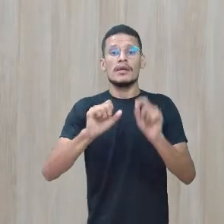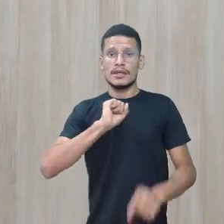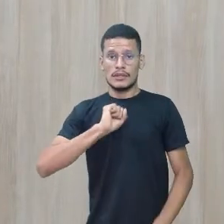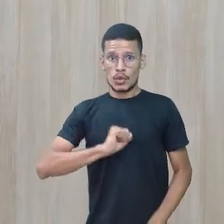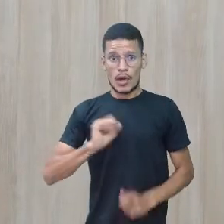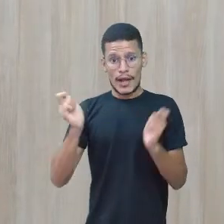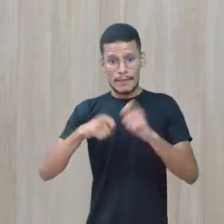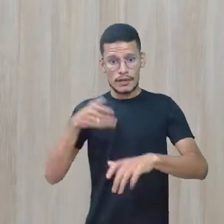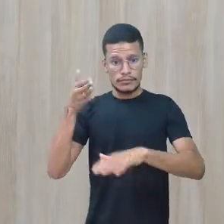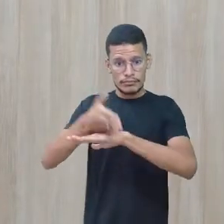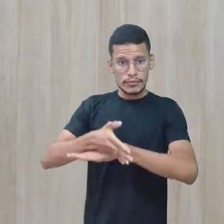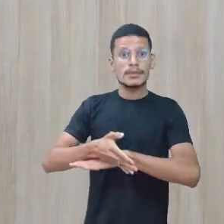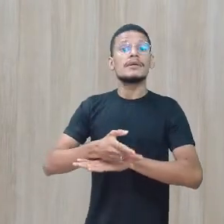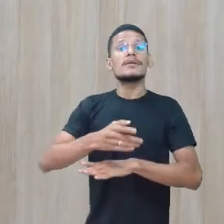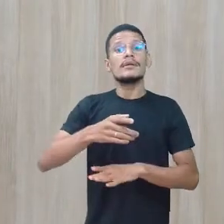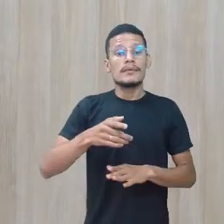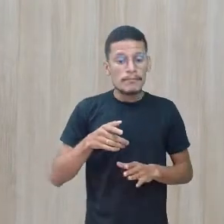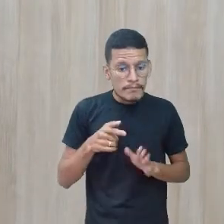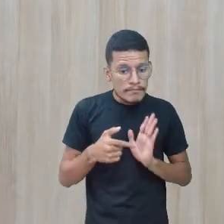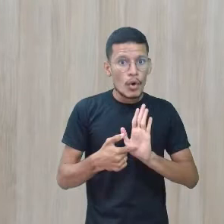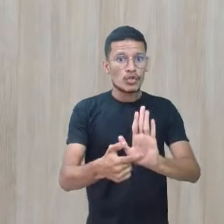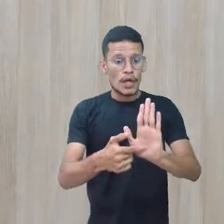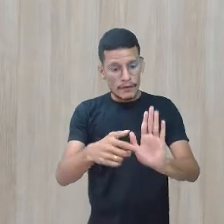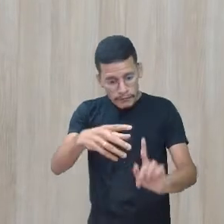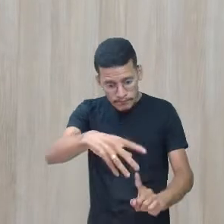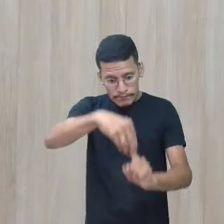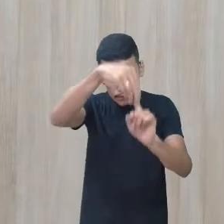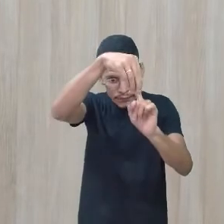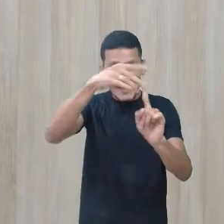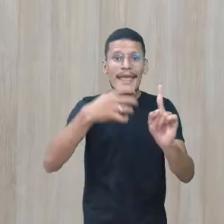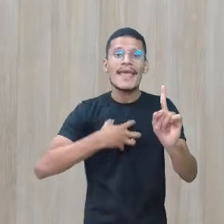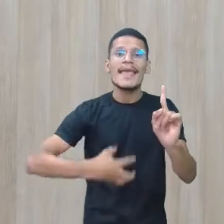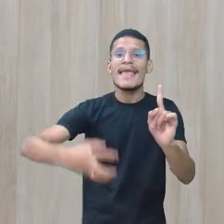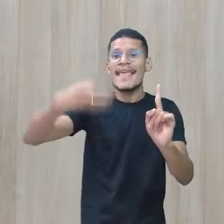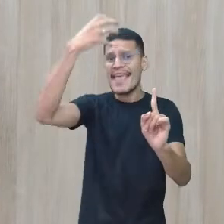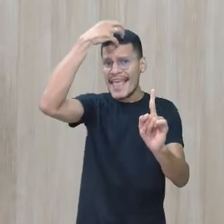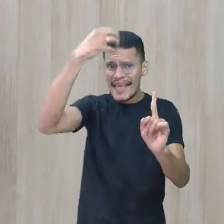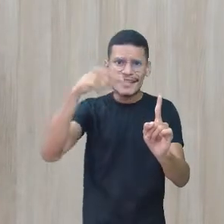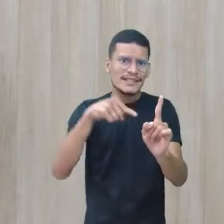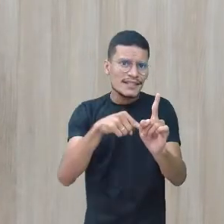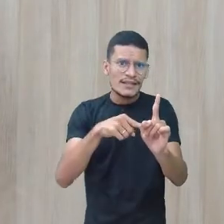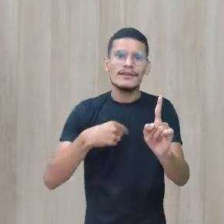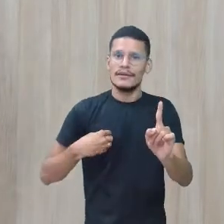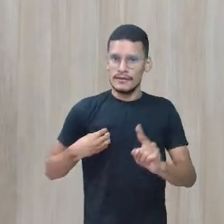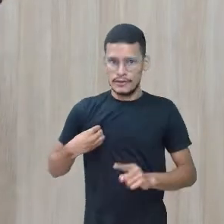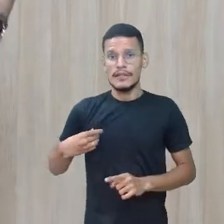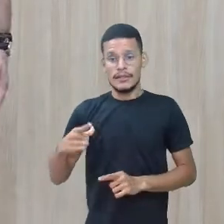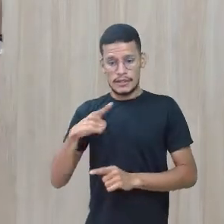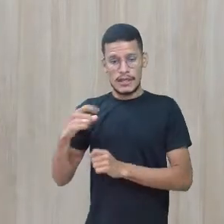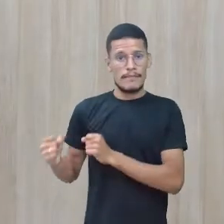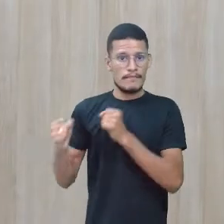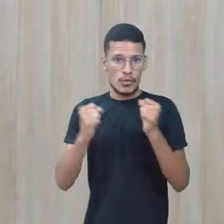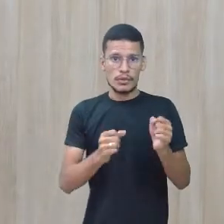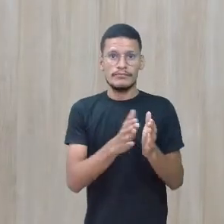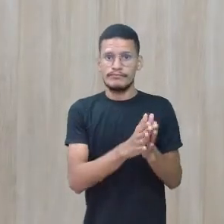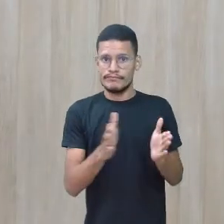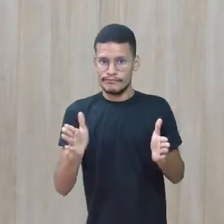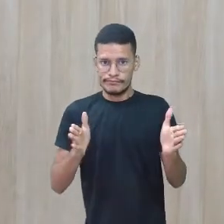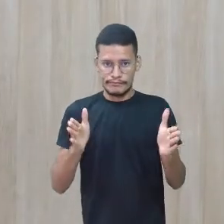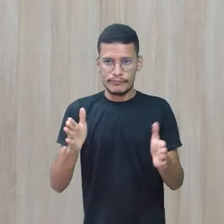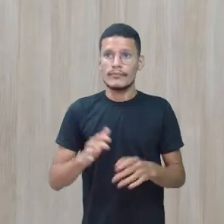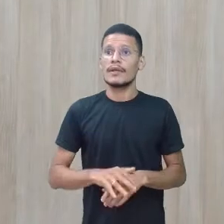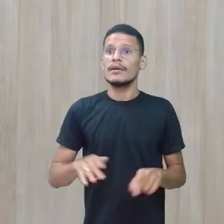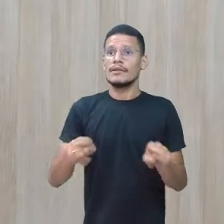chegavam até a indicar e nomear os reis. Então vejam o poder, né, que a igreja tinha nesse período. E o